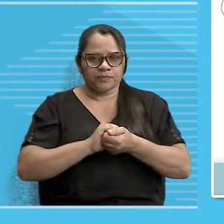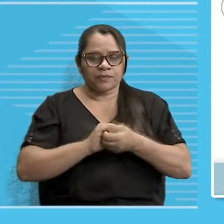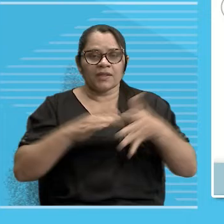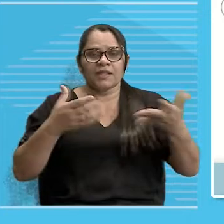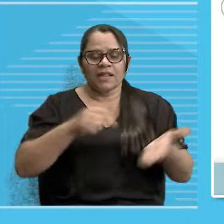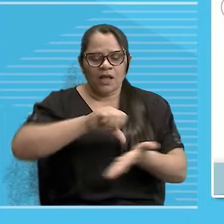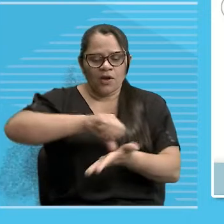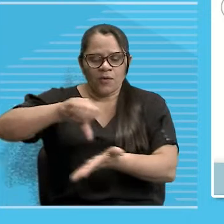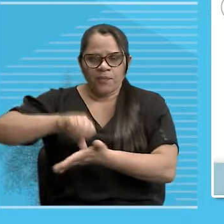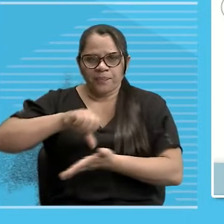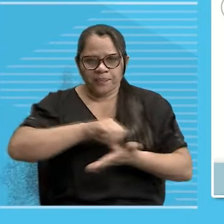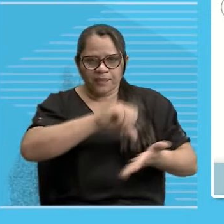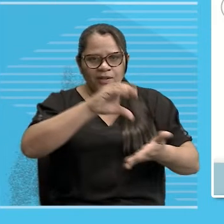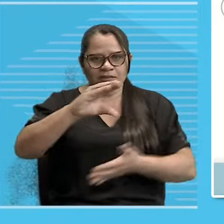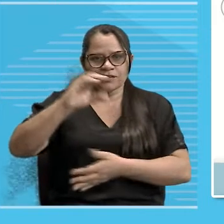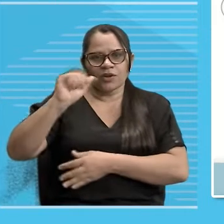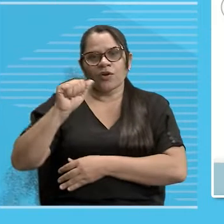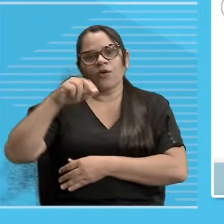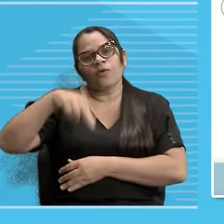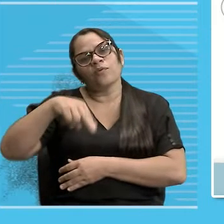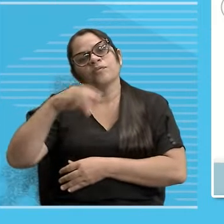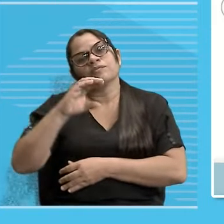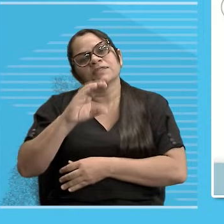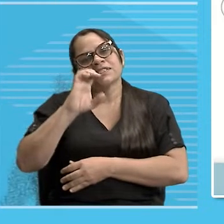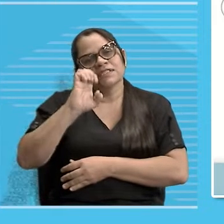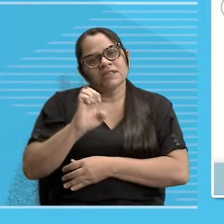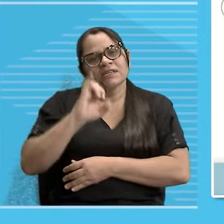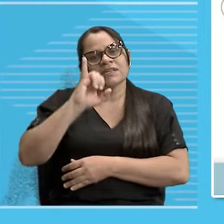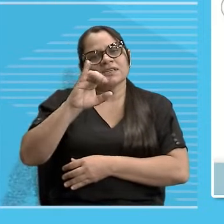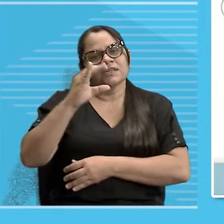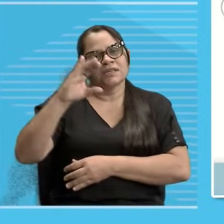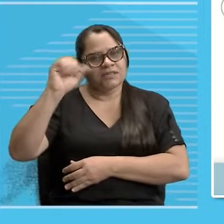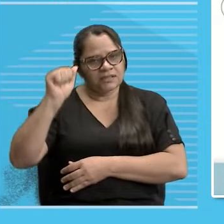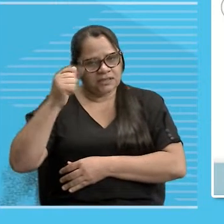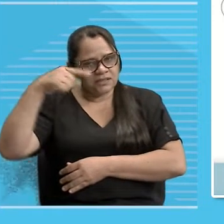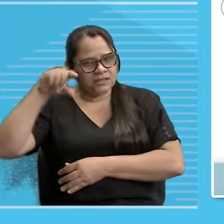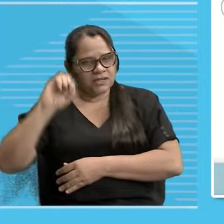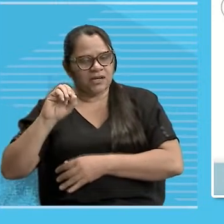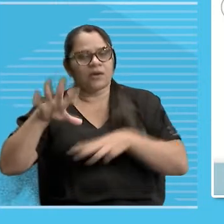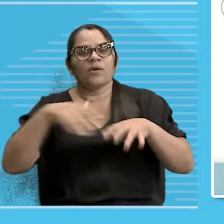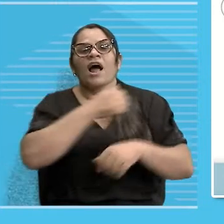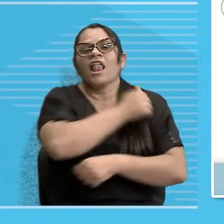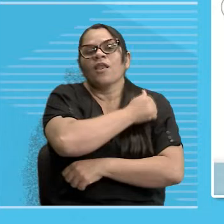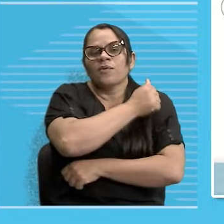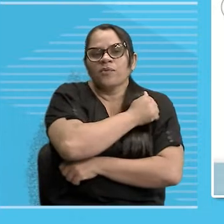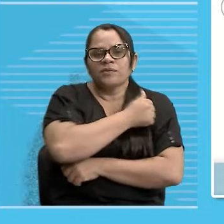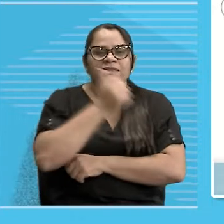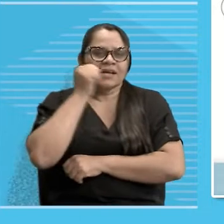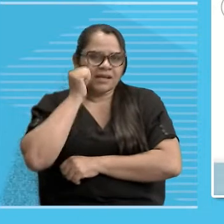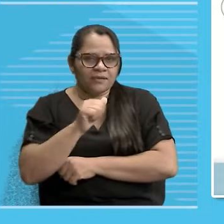Conceição também está aqui com a gente, a Thelma Lima, né?